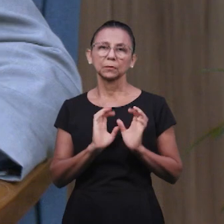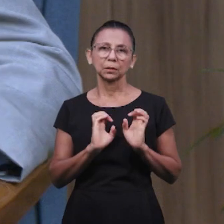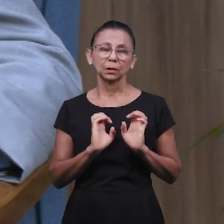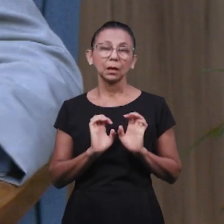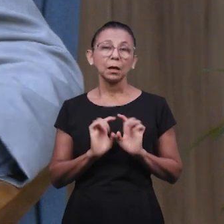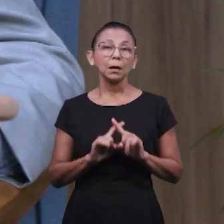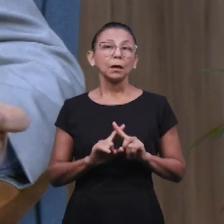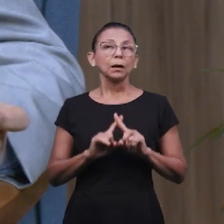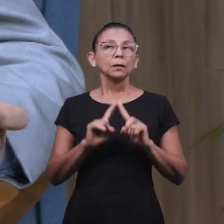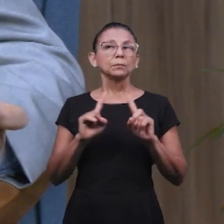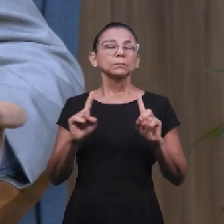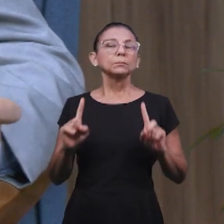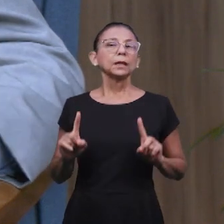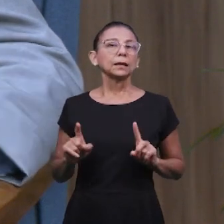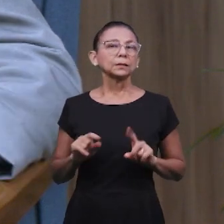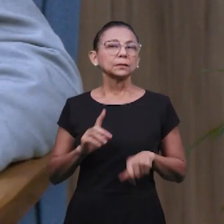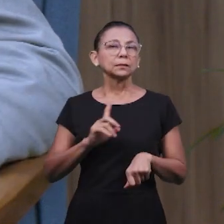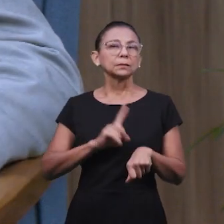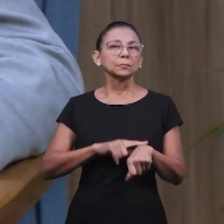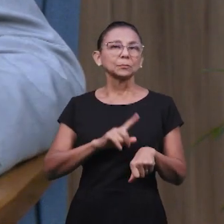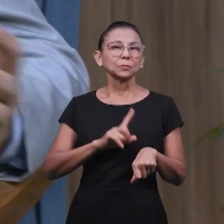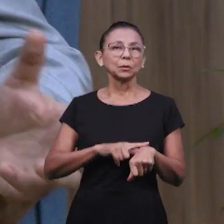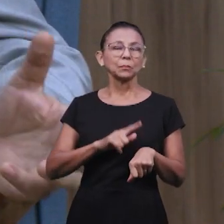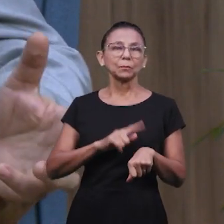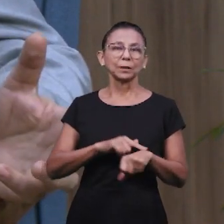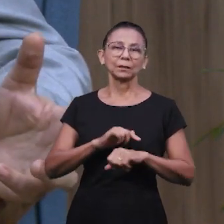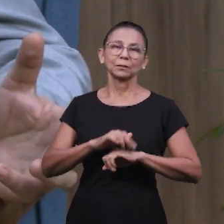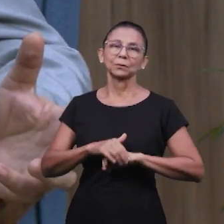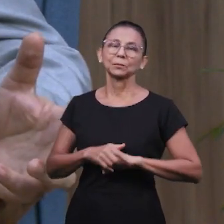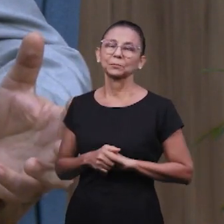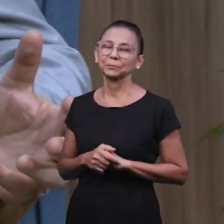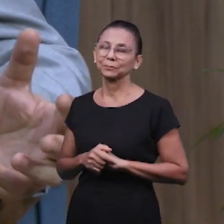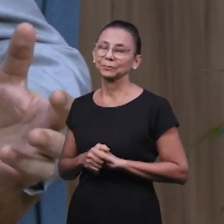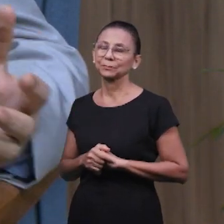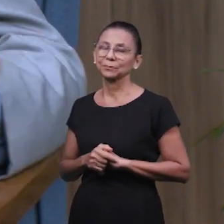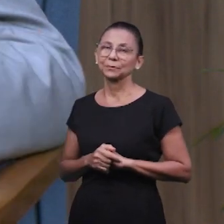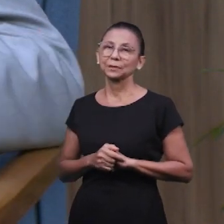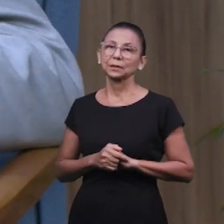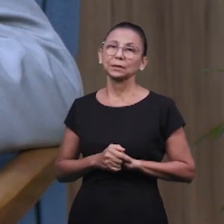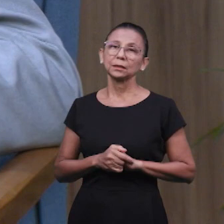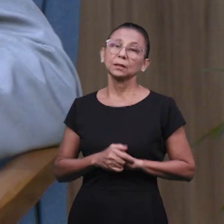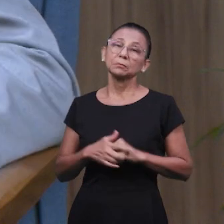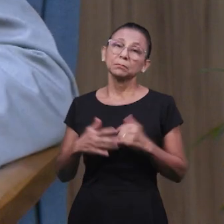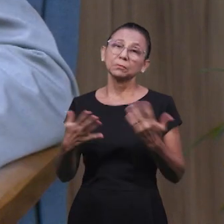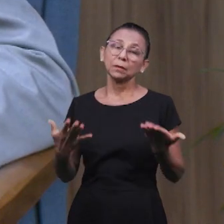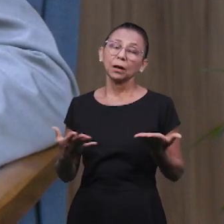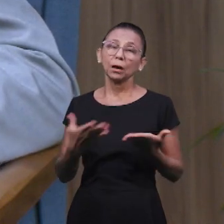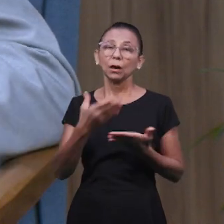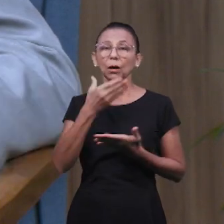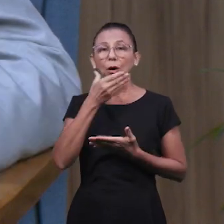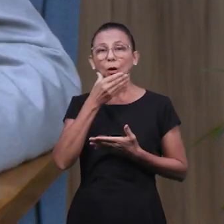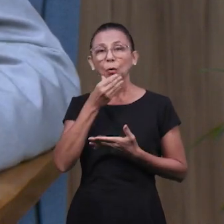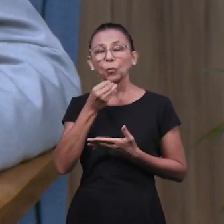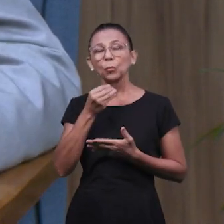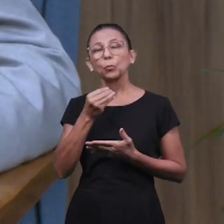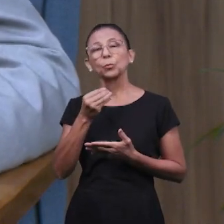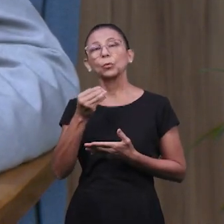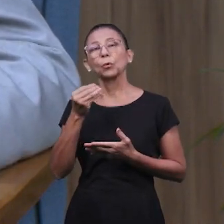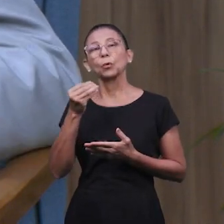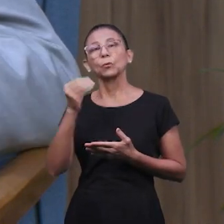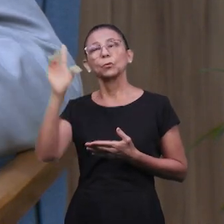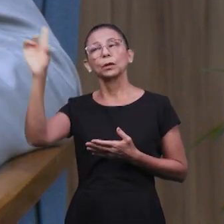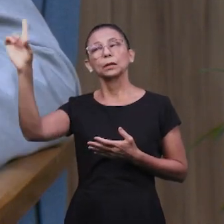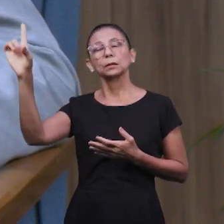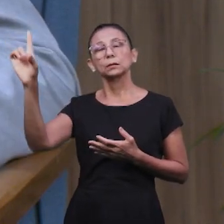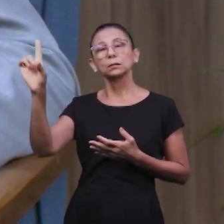momento pós-chegada do noivo, quando a porta se abre e aquelas que estavam preparadas, elas entram e